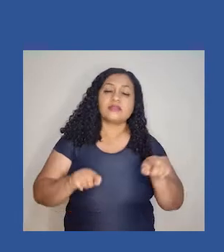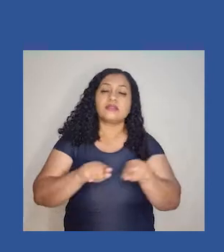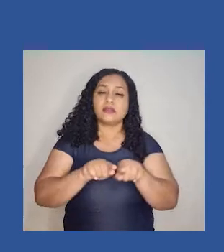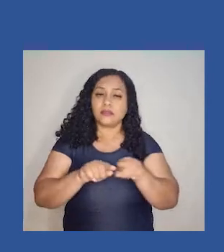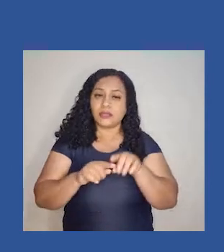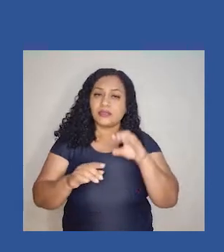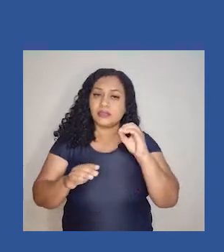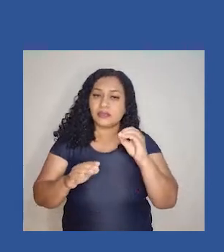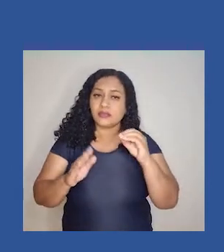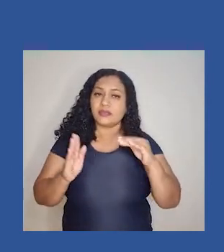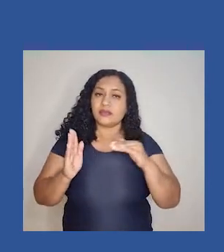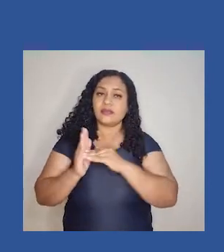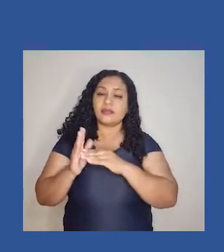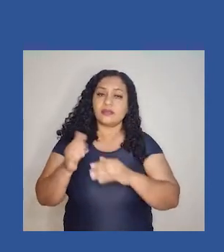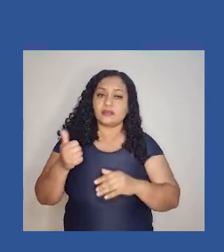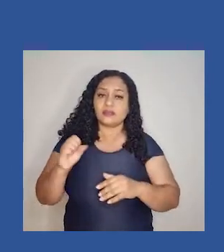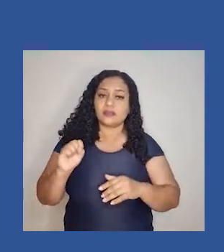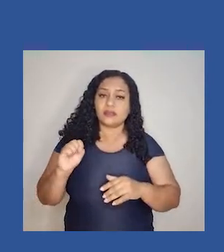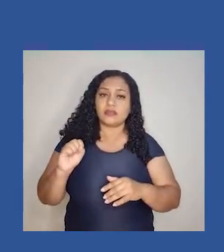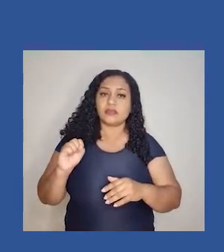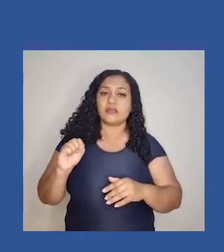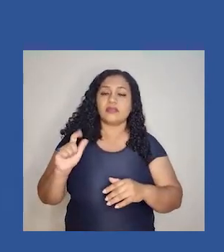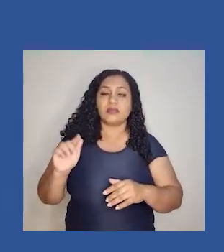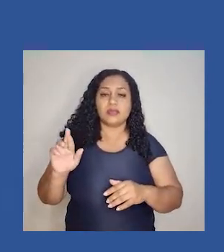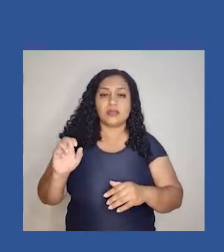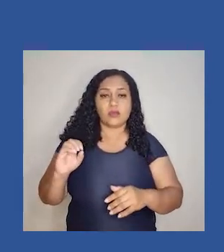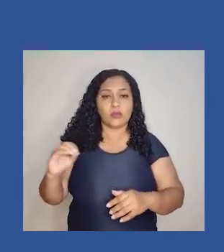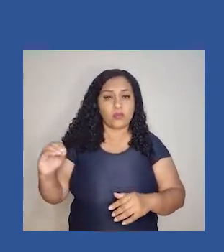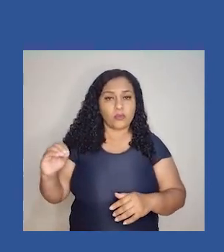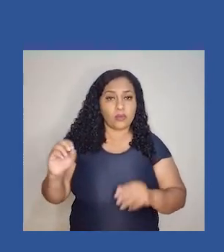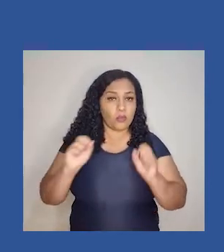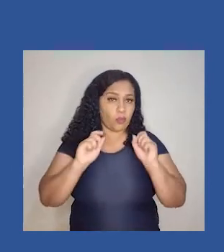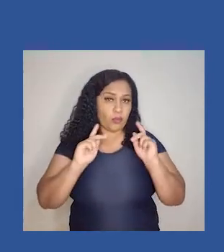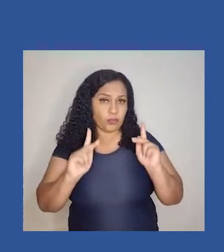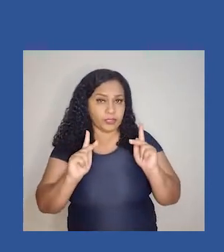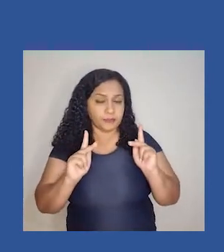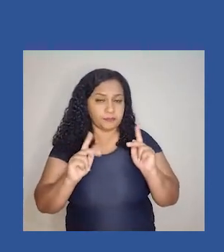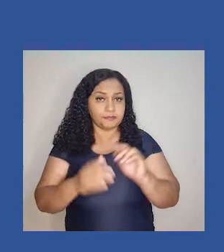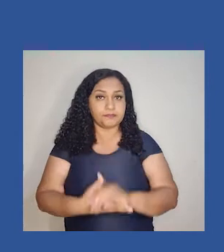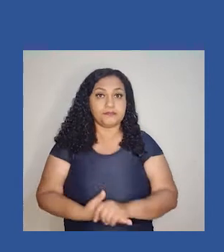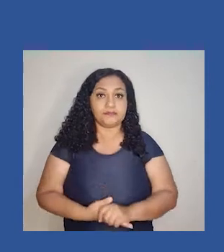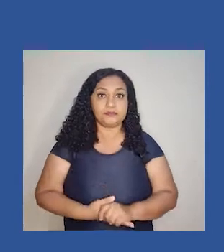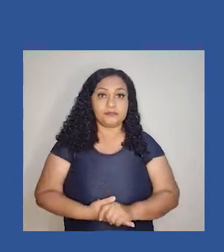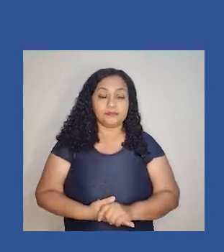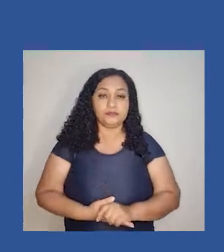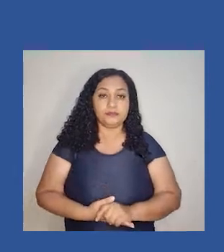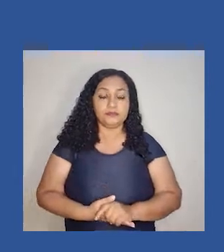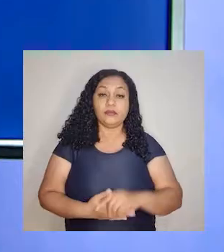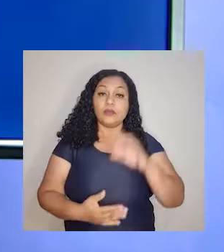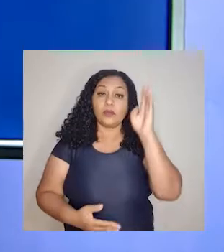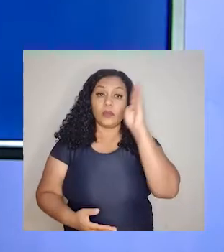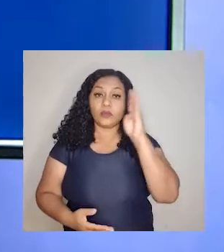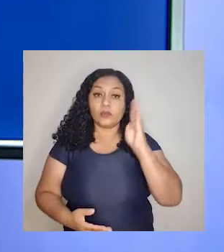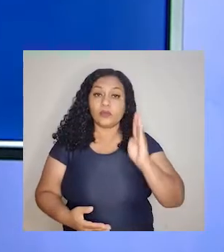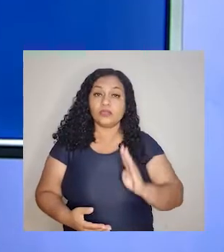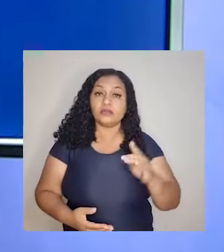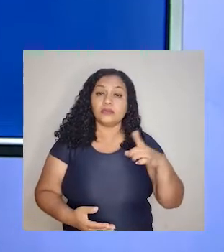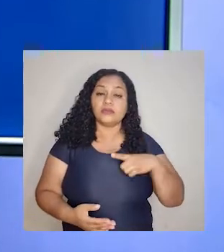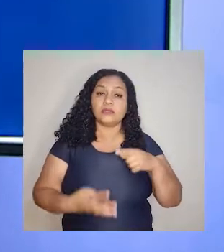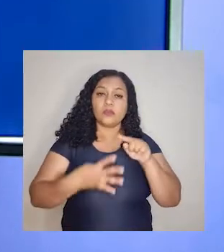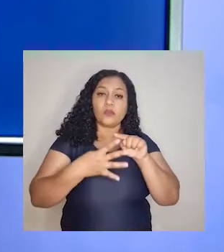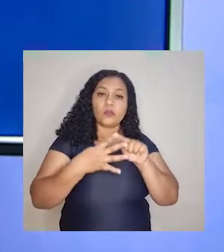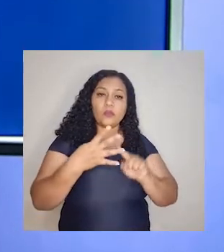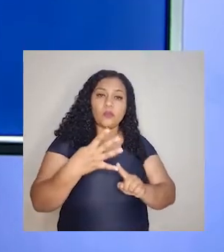tanto para Leste e 180 graus tanto prato Oeste beleza definição de